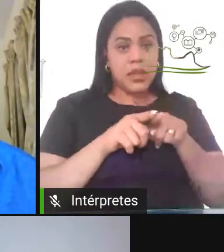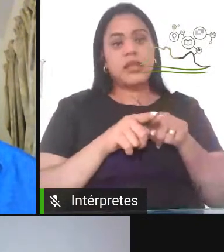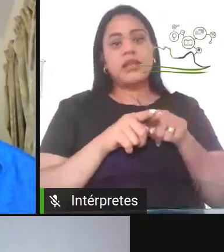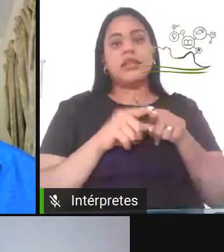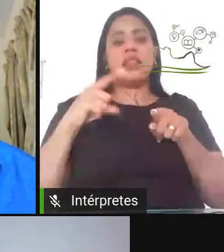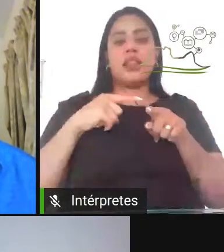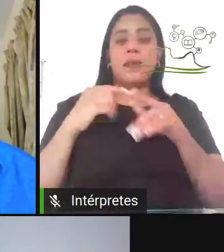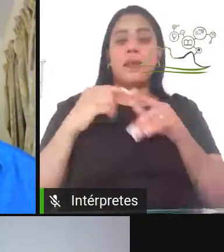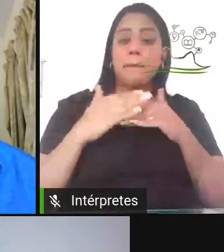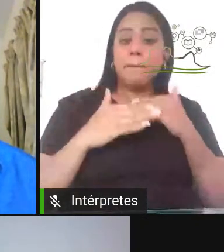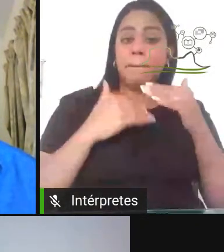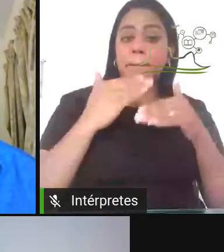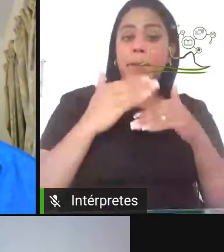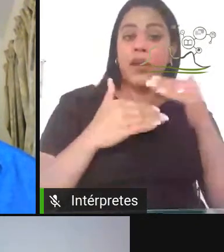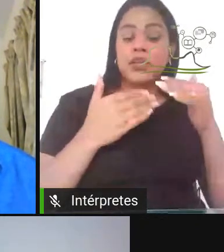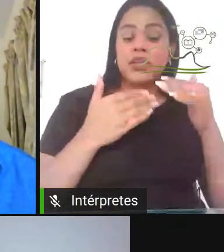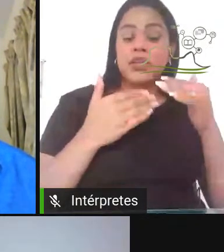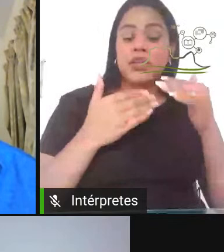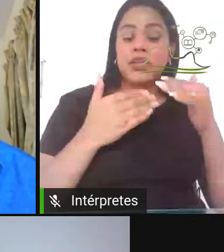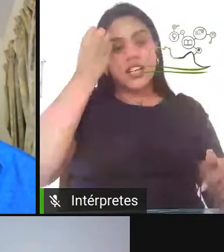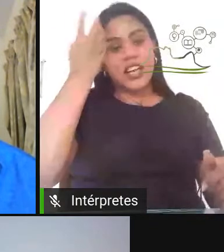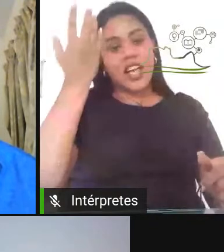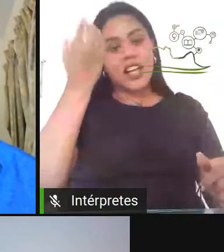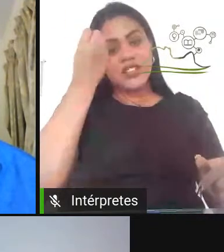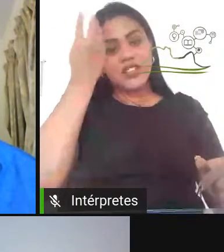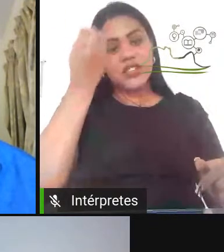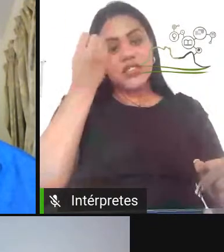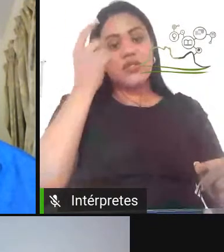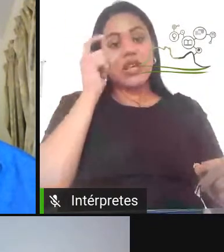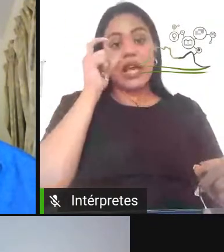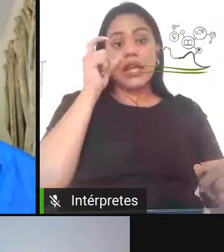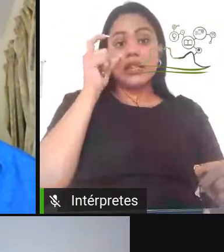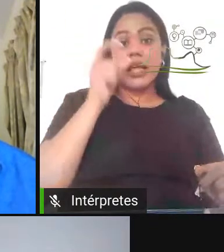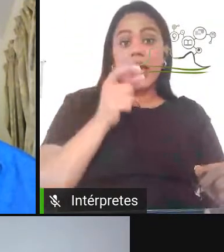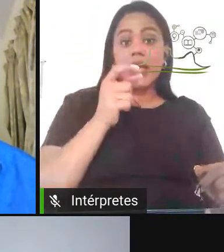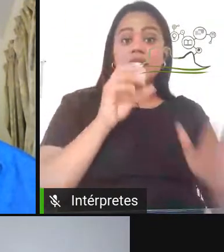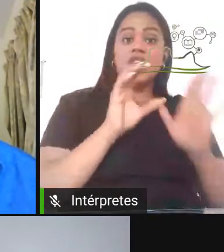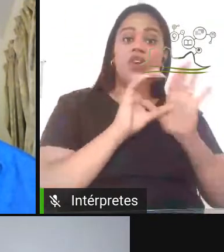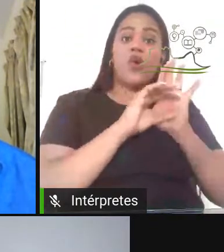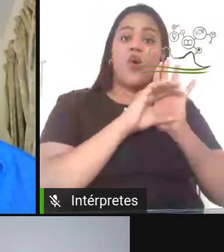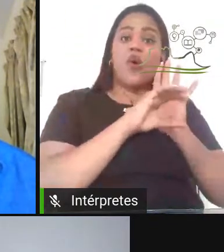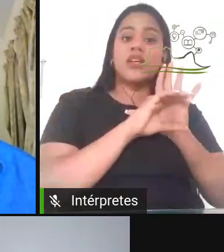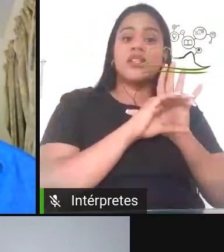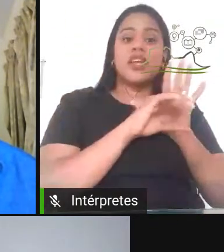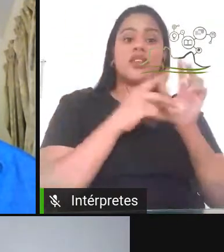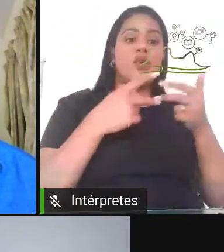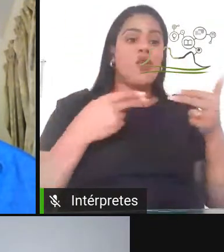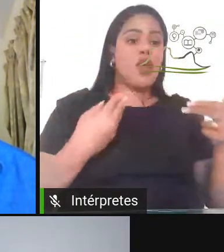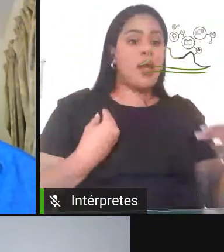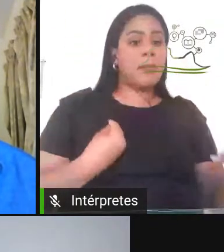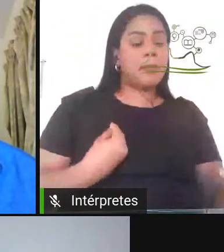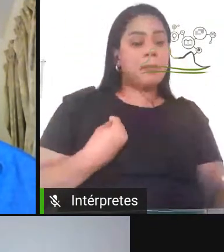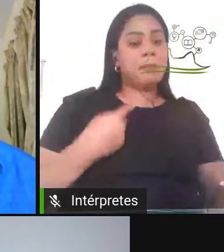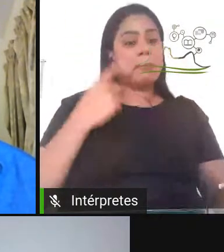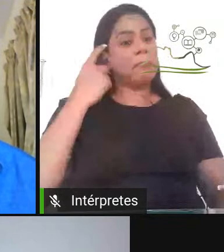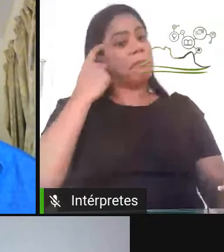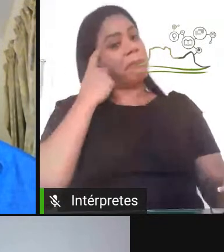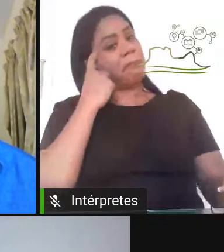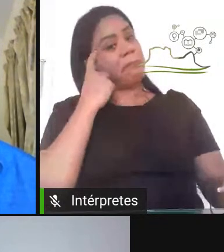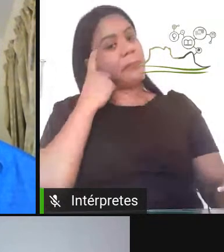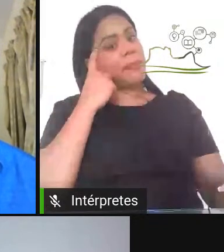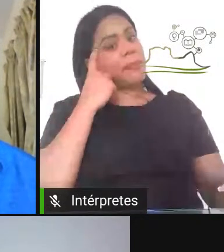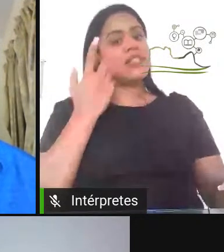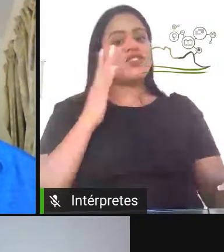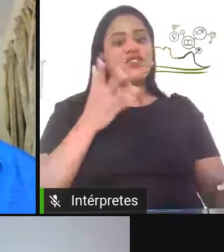interesse de fazer deste conceito algo presente para repensar, como alguém já disse aqui, alguma